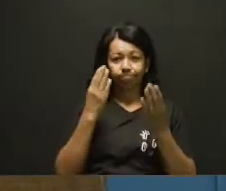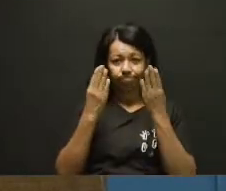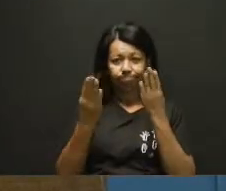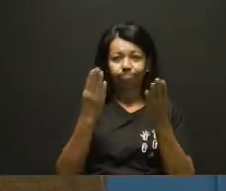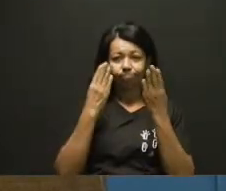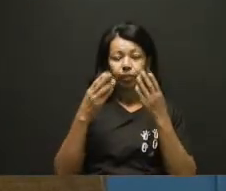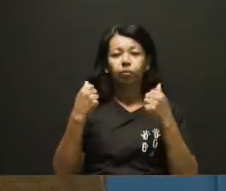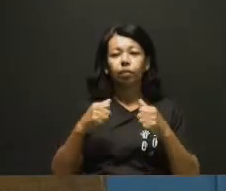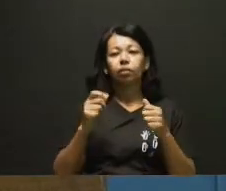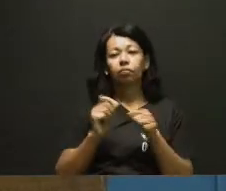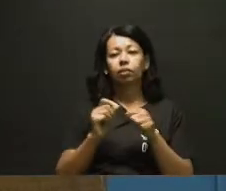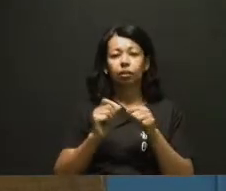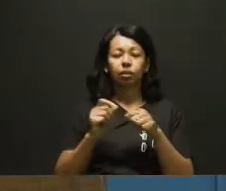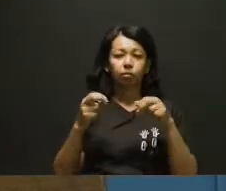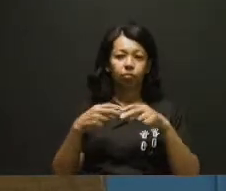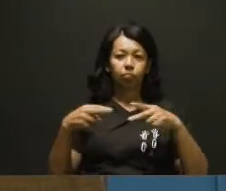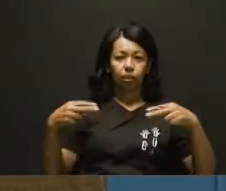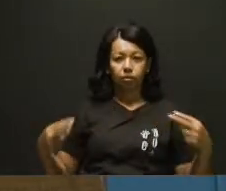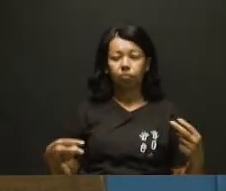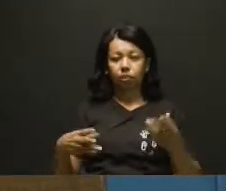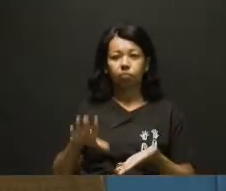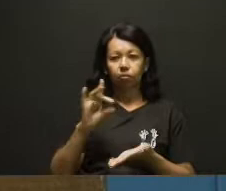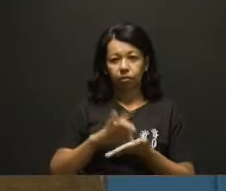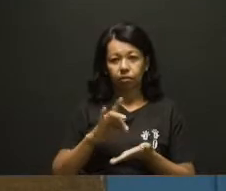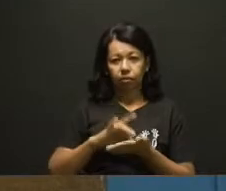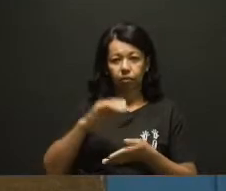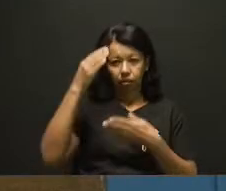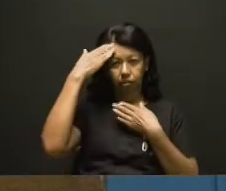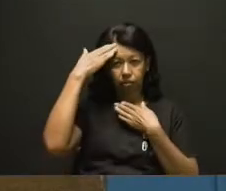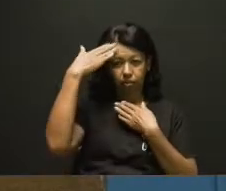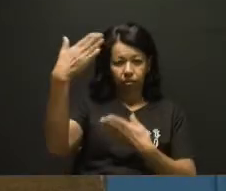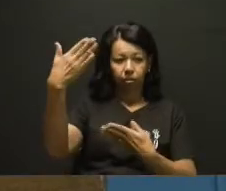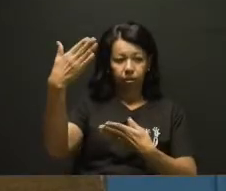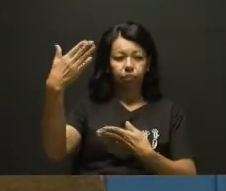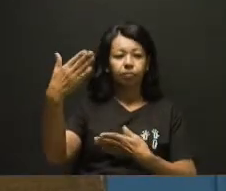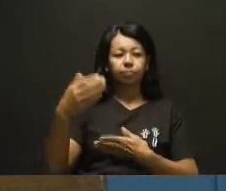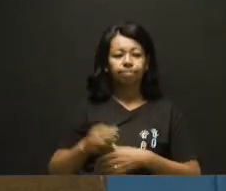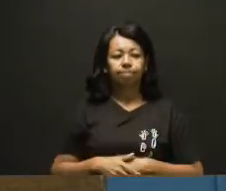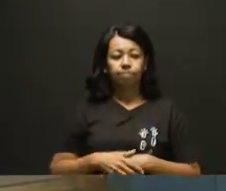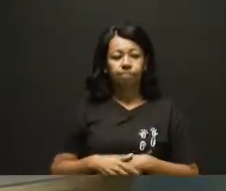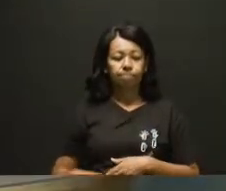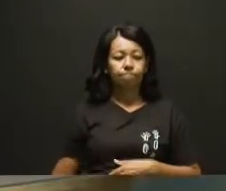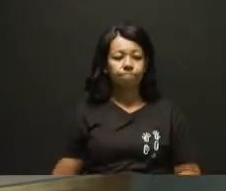uma coisa isso é fato tá eu agradeço desde já obrigado